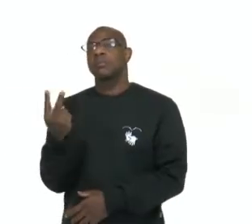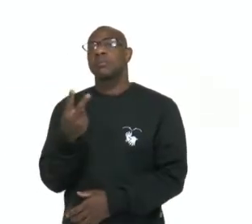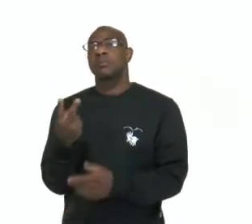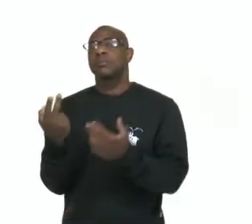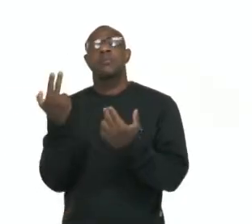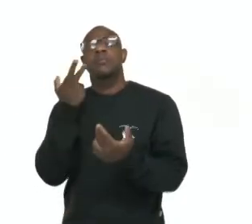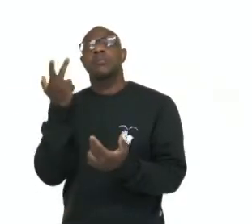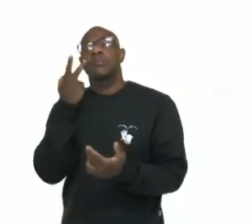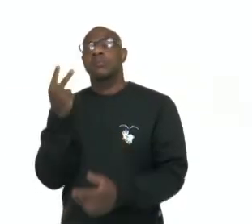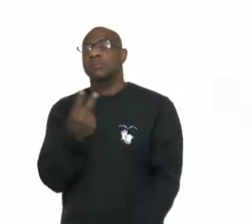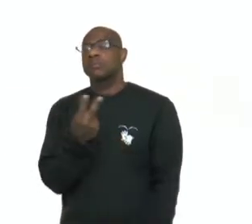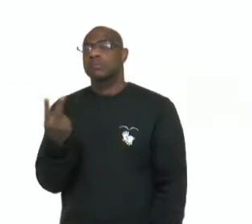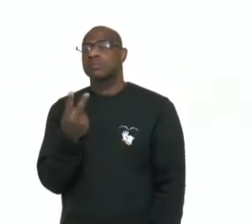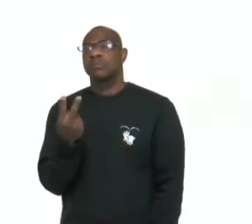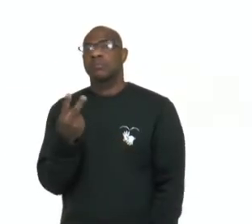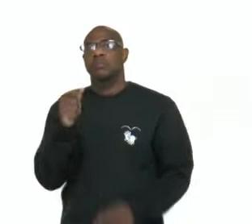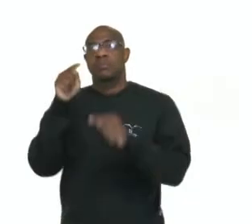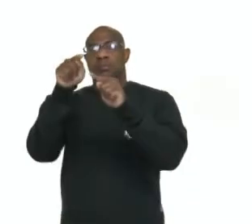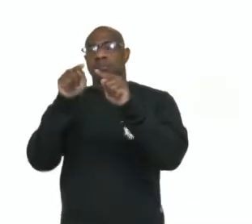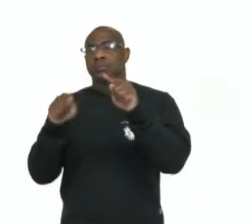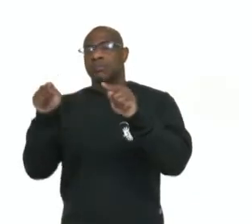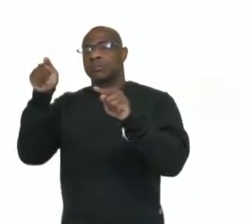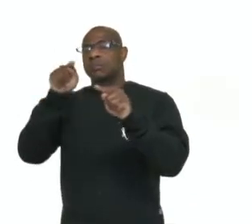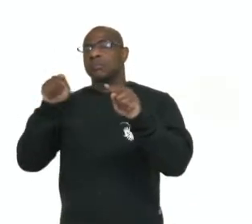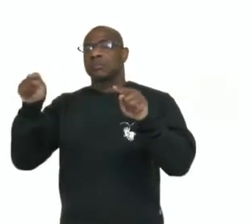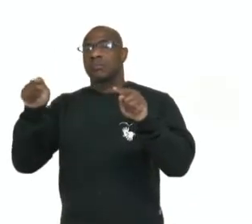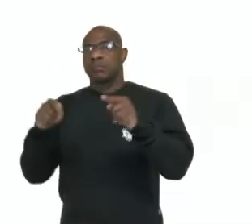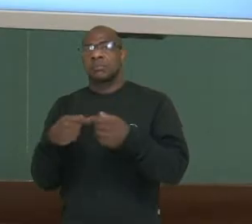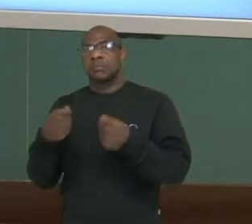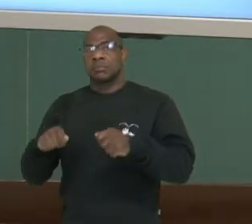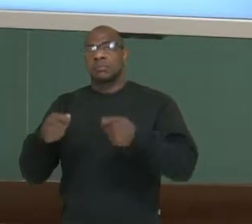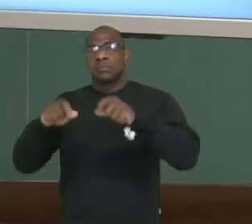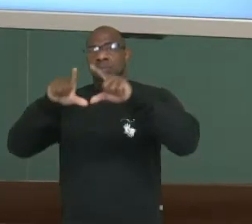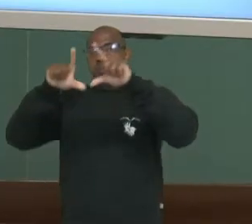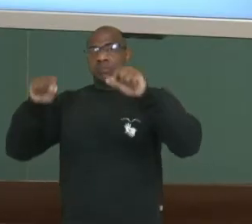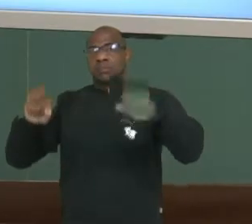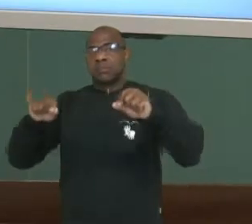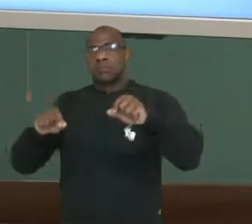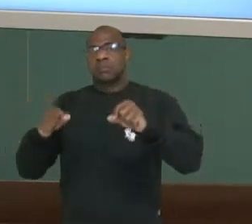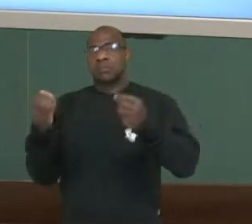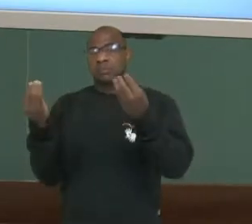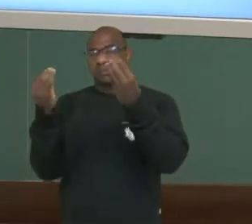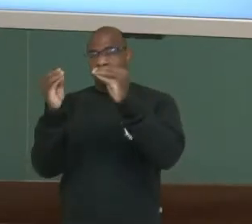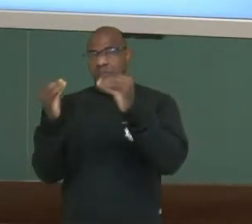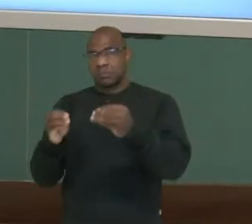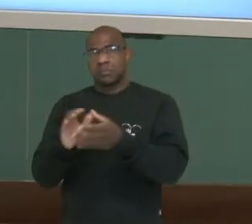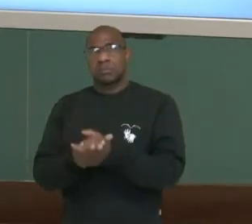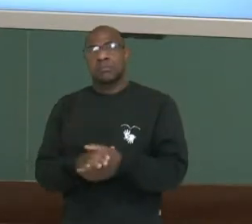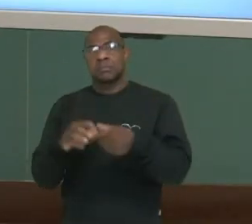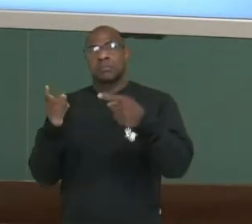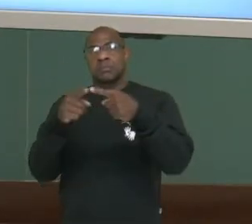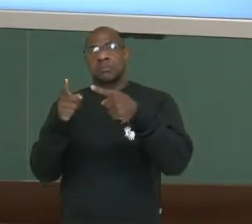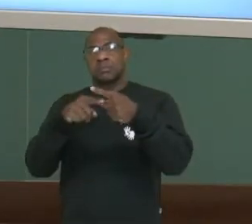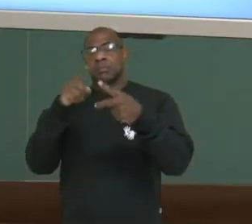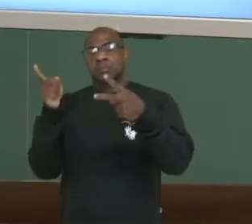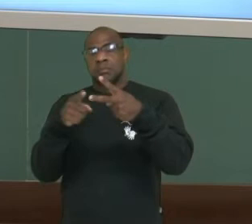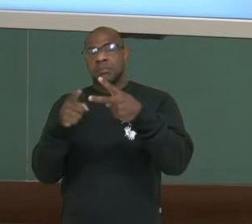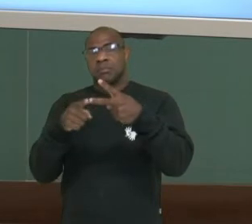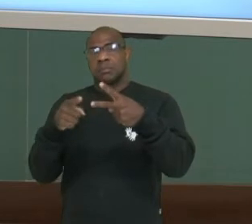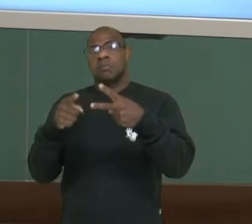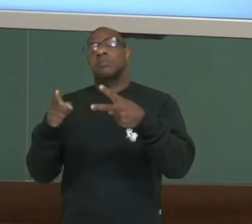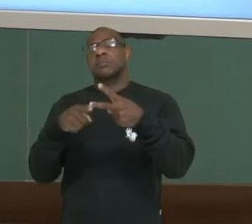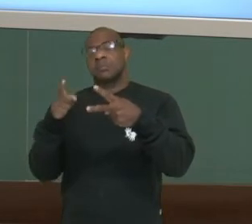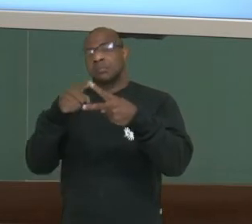Para isso, a gente vai montar o nosso sistema cartesiano. A primeira equação da primeira reta e a